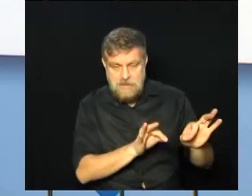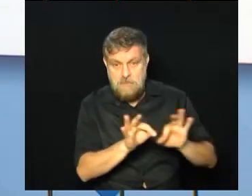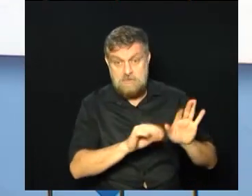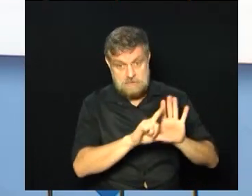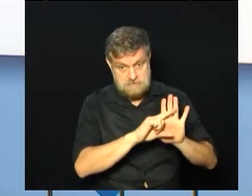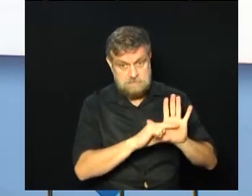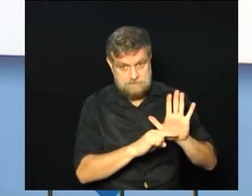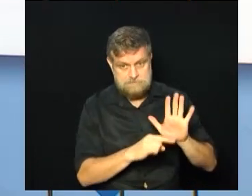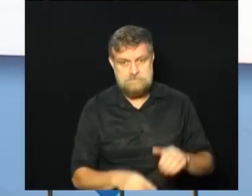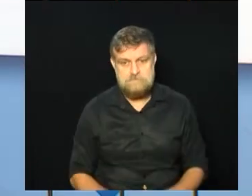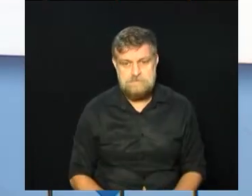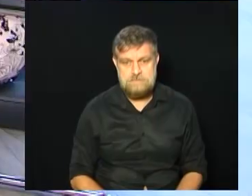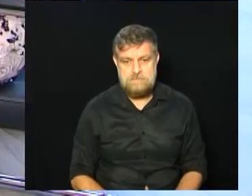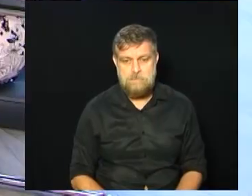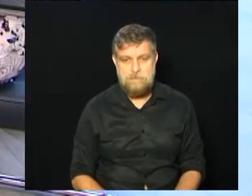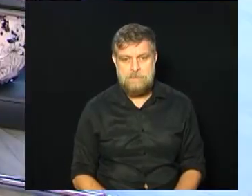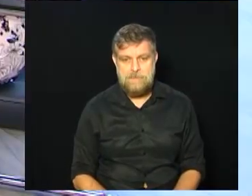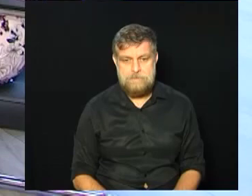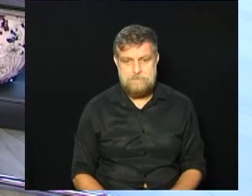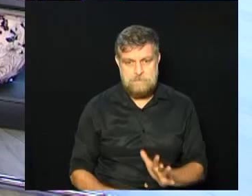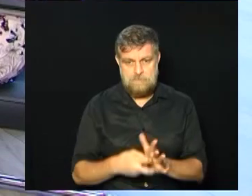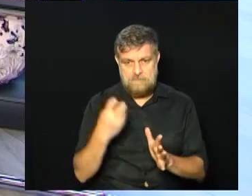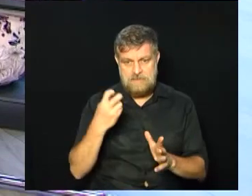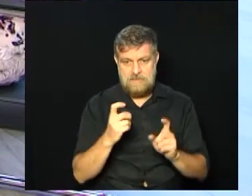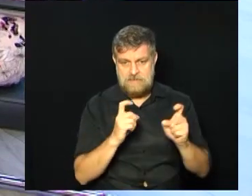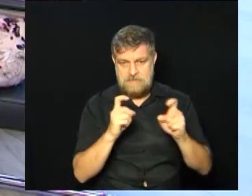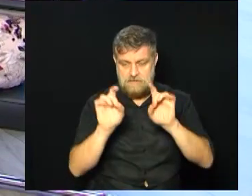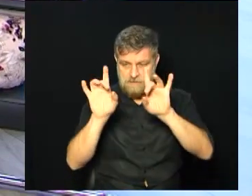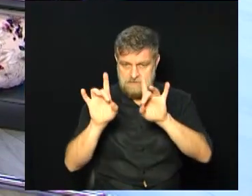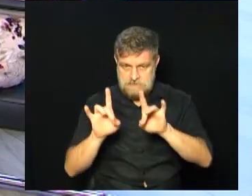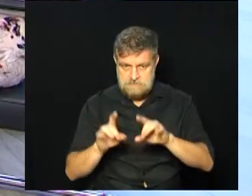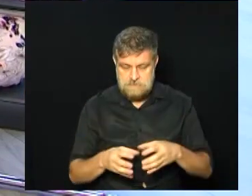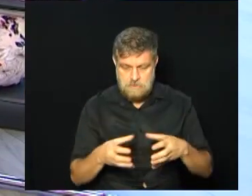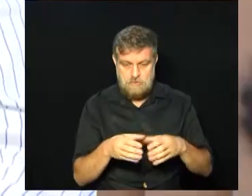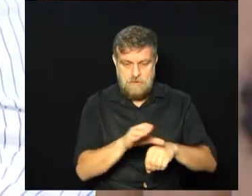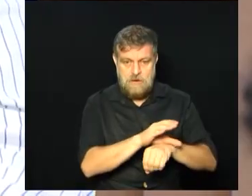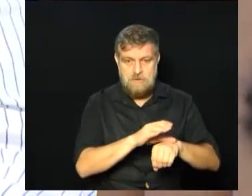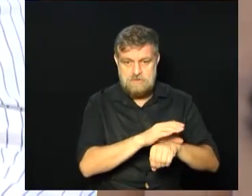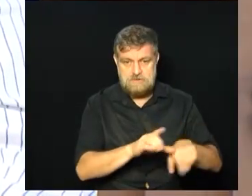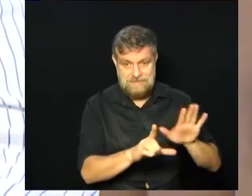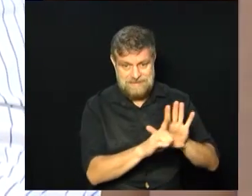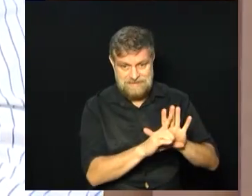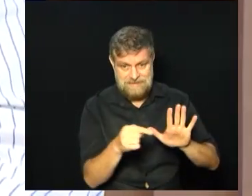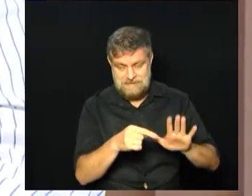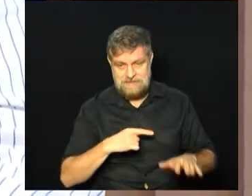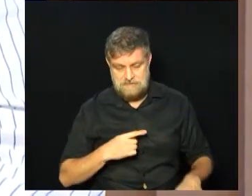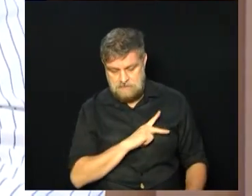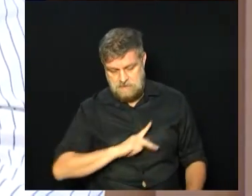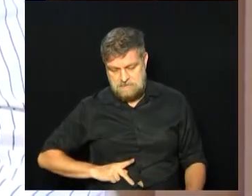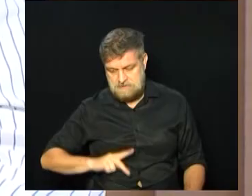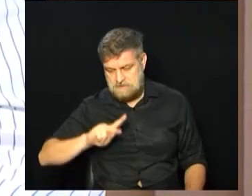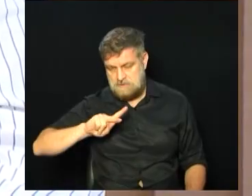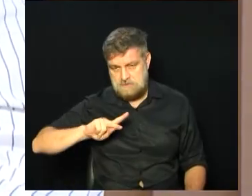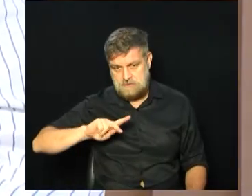aqui da casa. Essa foi a 5ª reunião extraordinária da Constileg, que contou com a presidência do